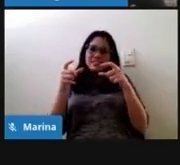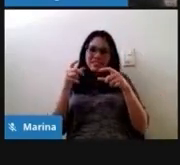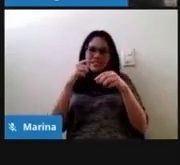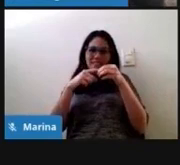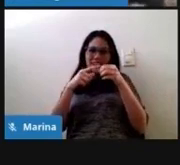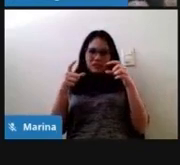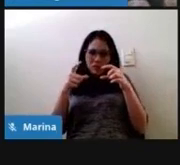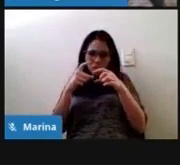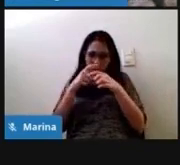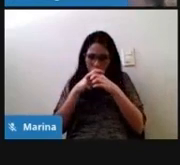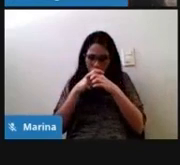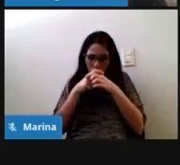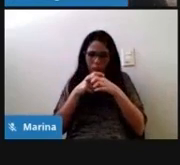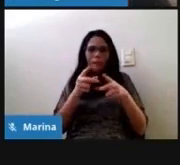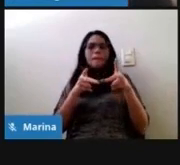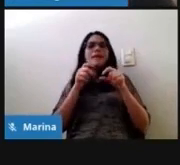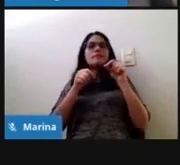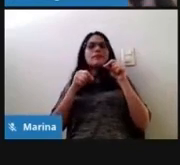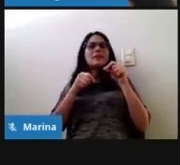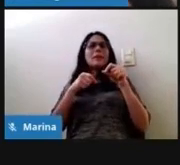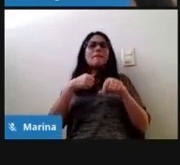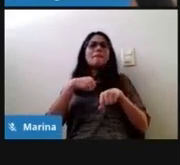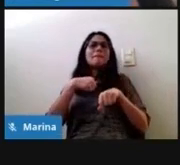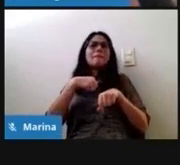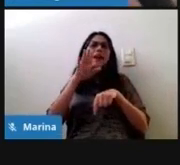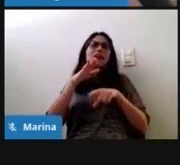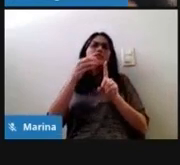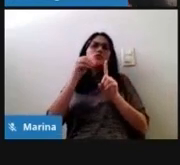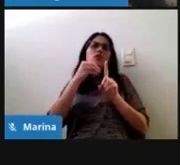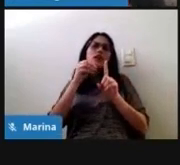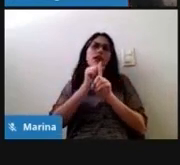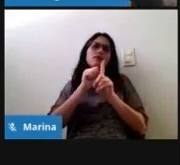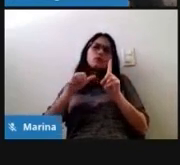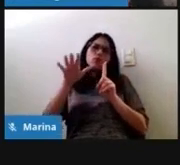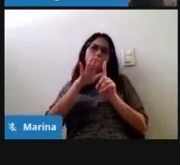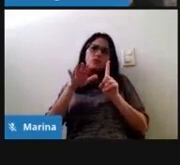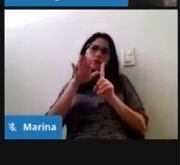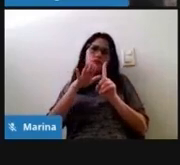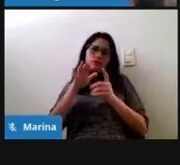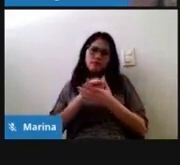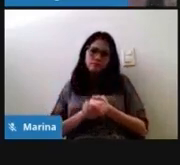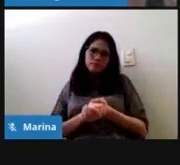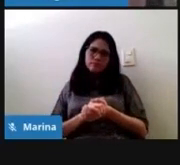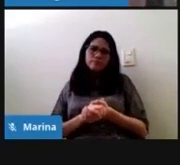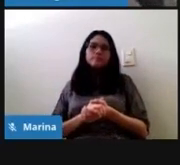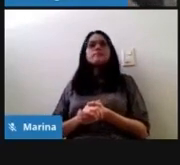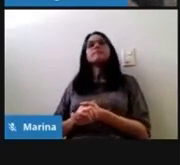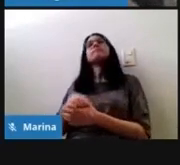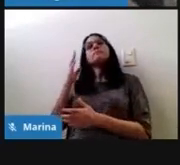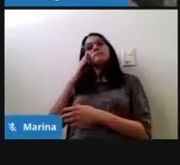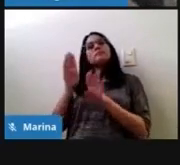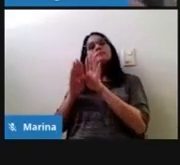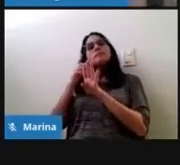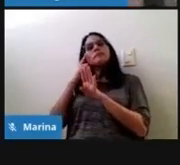é a vulnerabilidade social. Nós analisamos também, dentro desse score, em uma terceira simulação, a